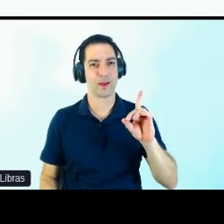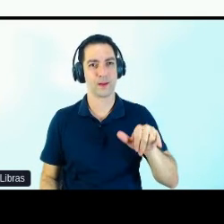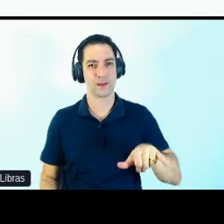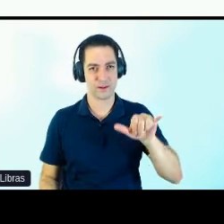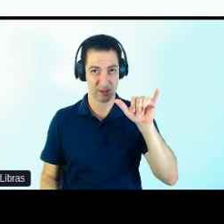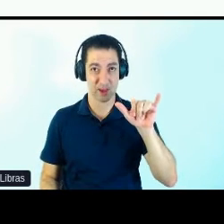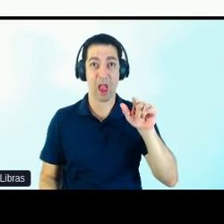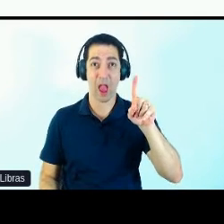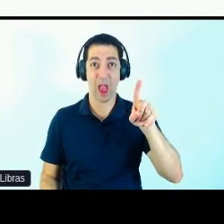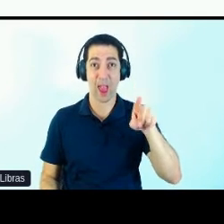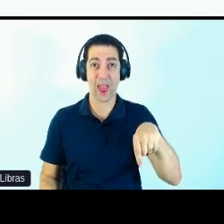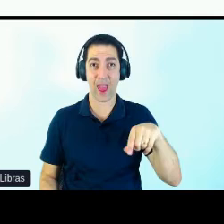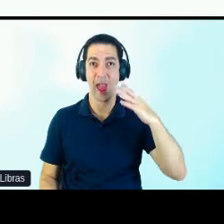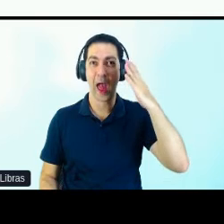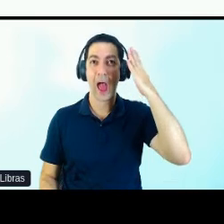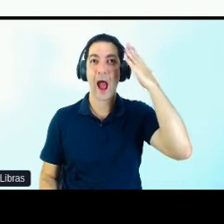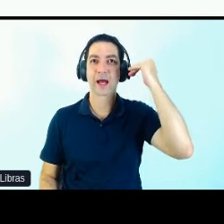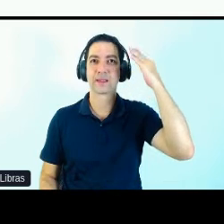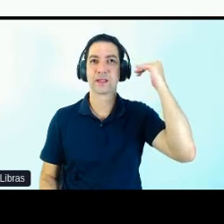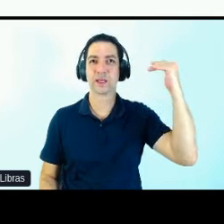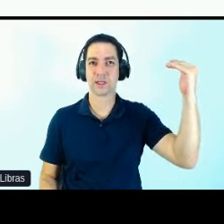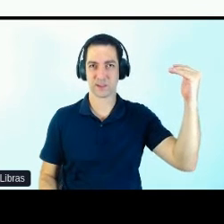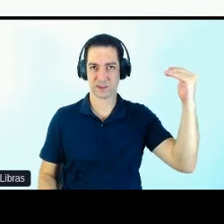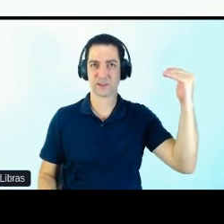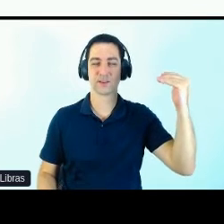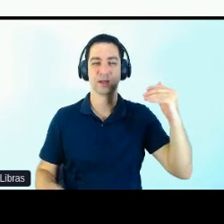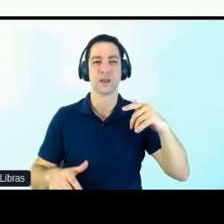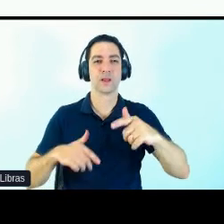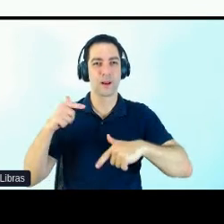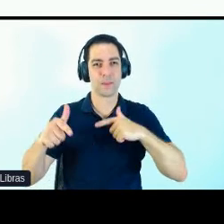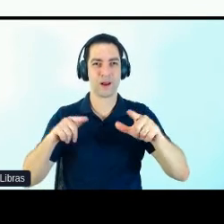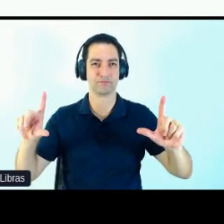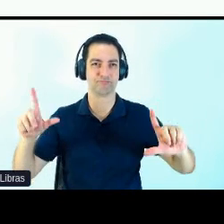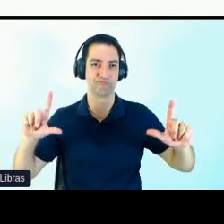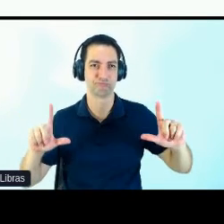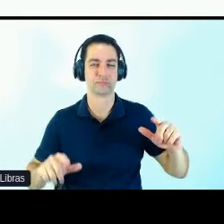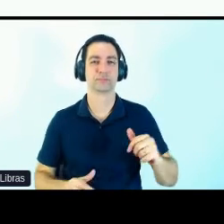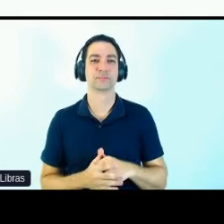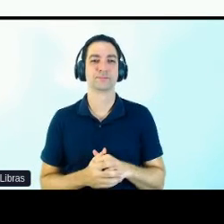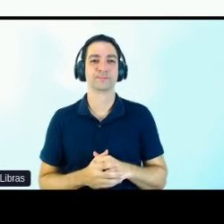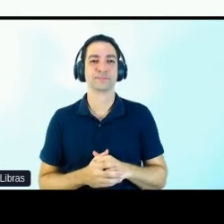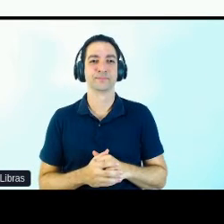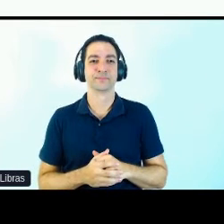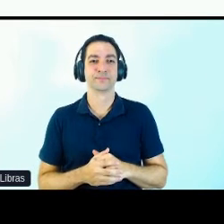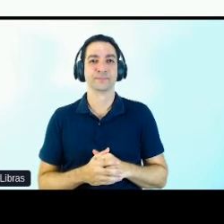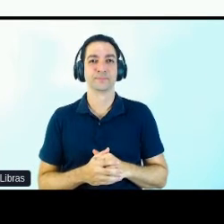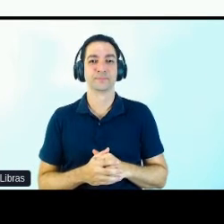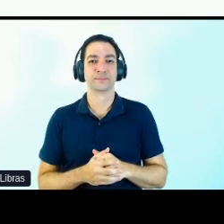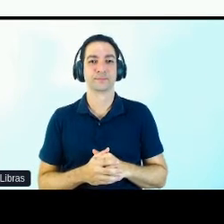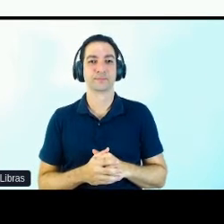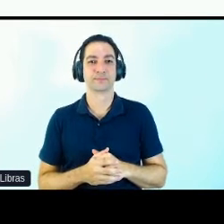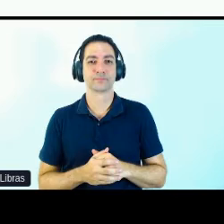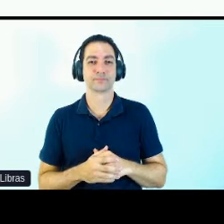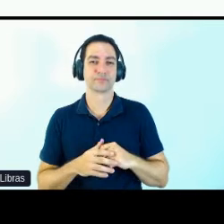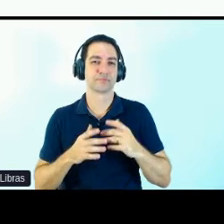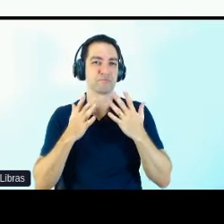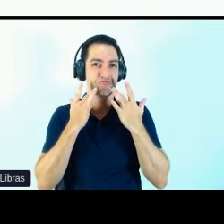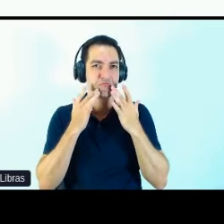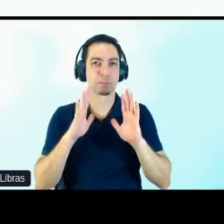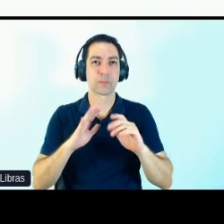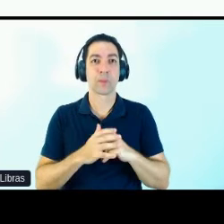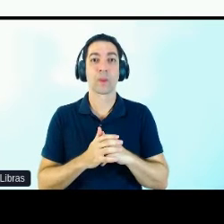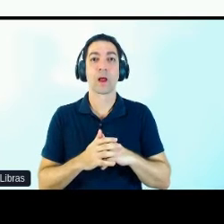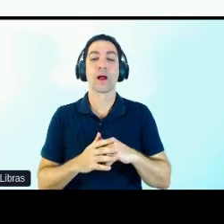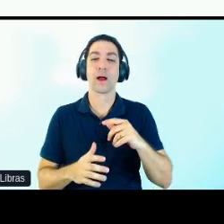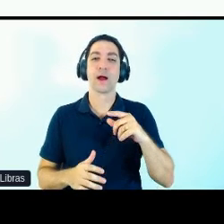trabalhou num sistema secreto lá que serviu como base para a atual tecnologia que a gente usa no celular, de Wi-Fi,